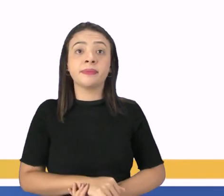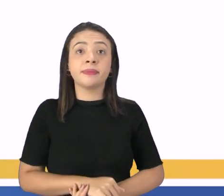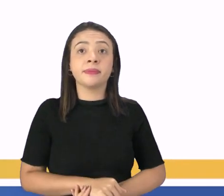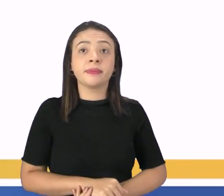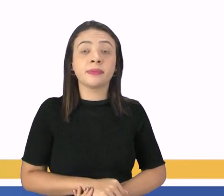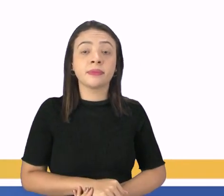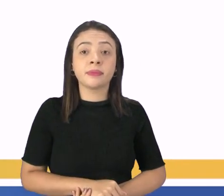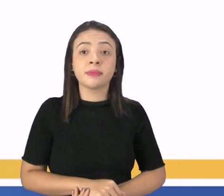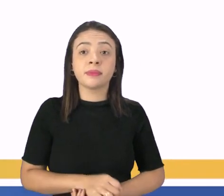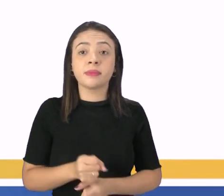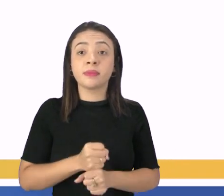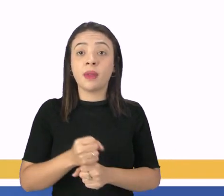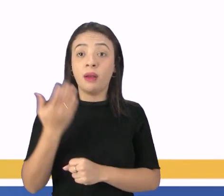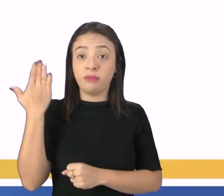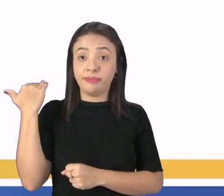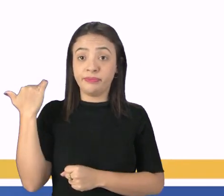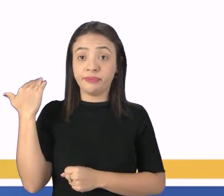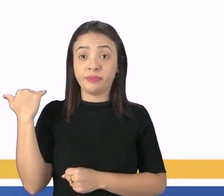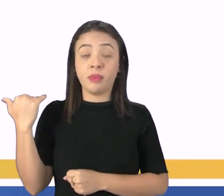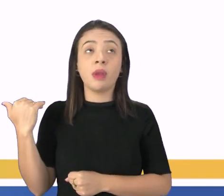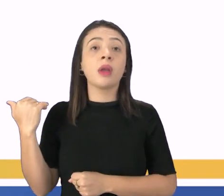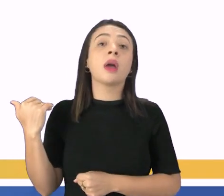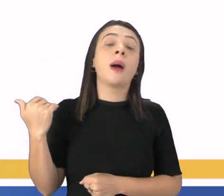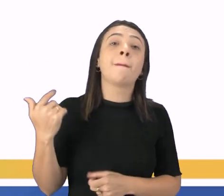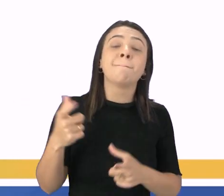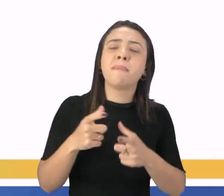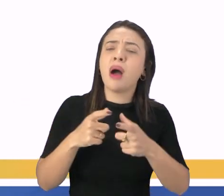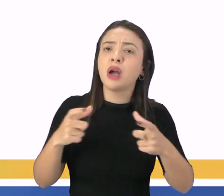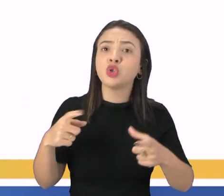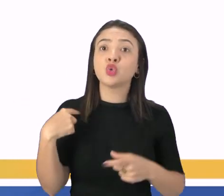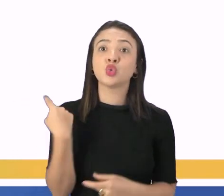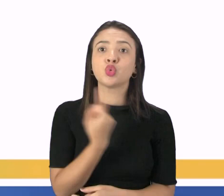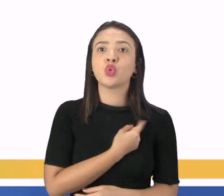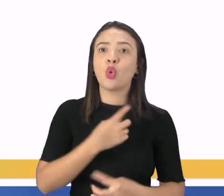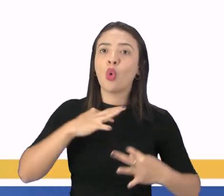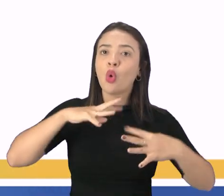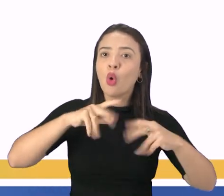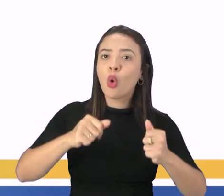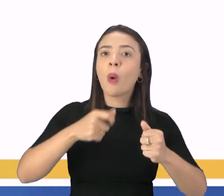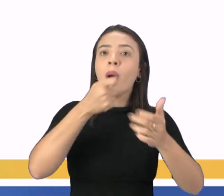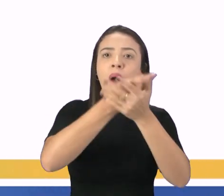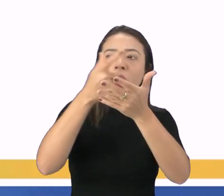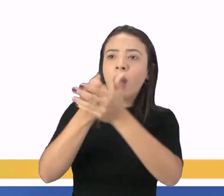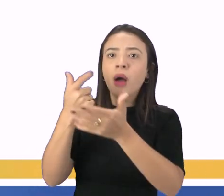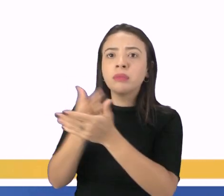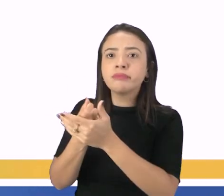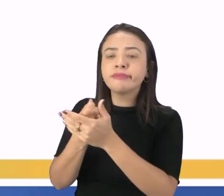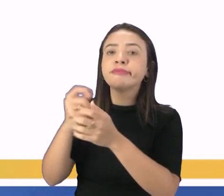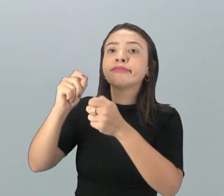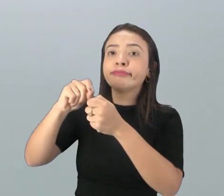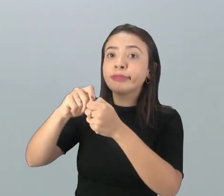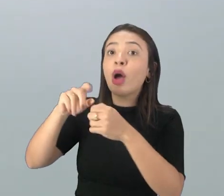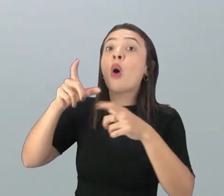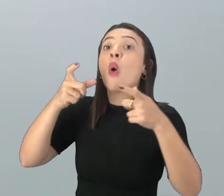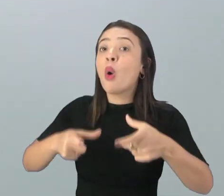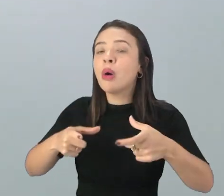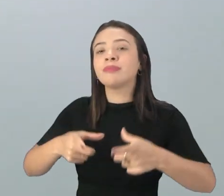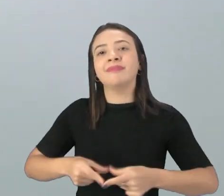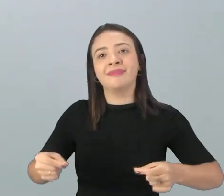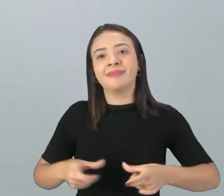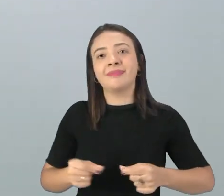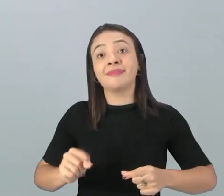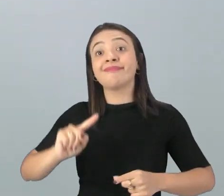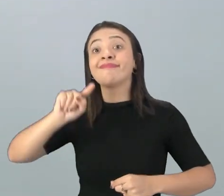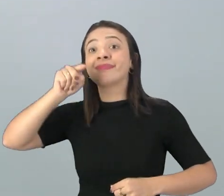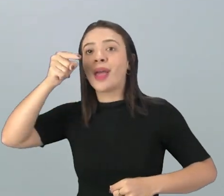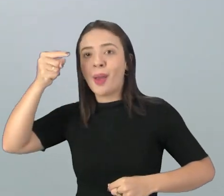tempos passados, basicamente, muitas partes dos produtos que comprávamos eram provenientes do Japão. Depois perdeu espaço para a